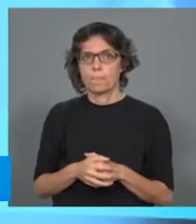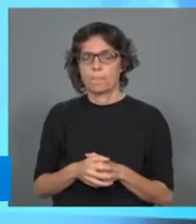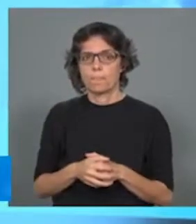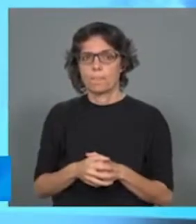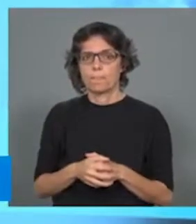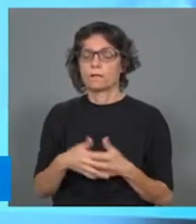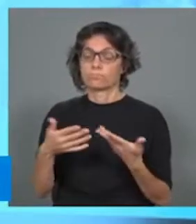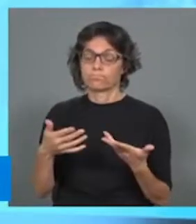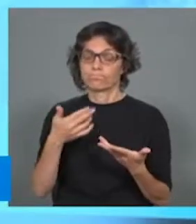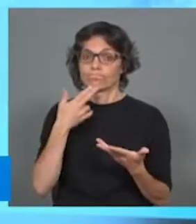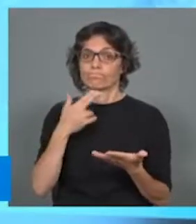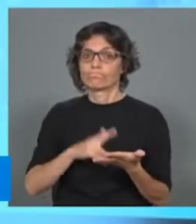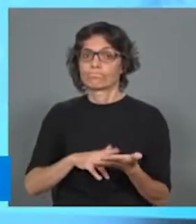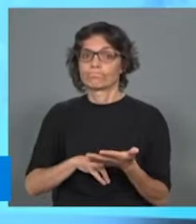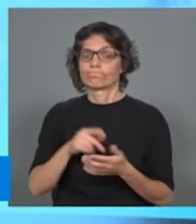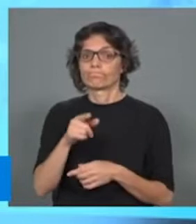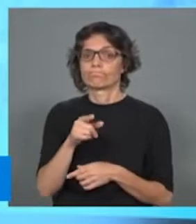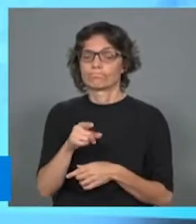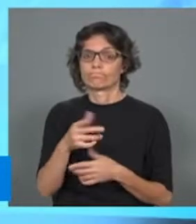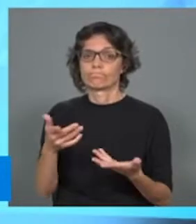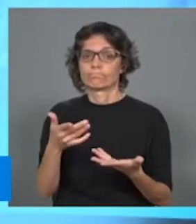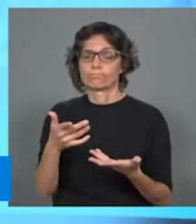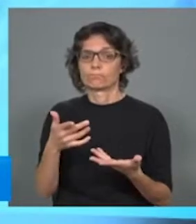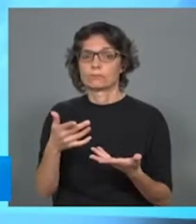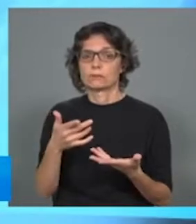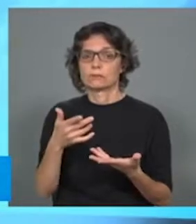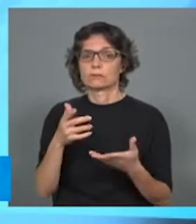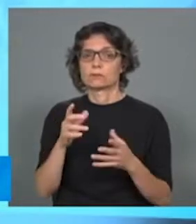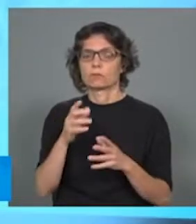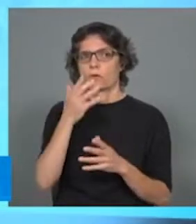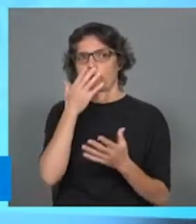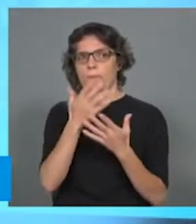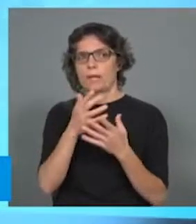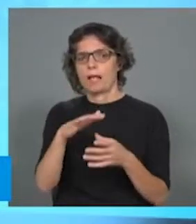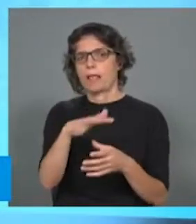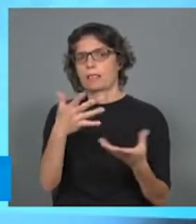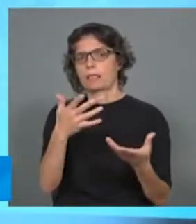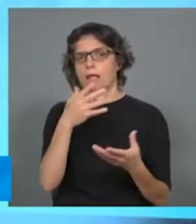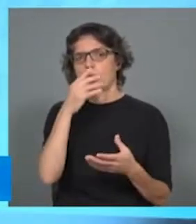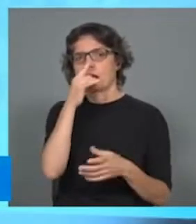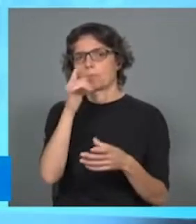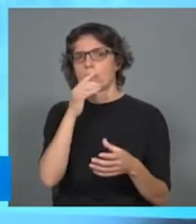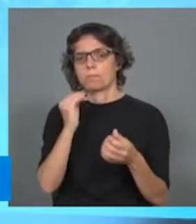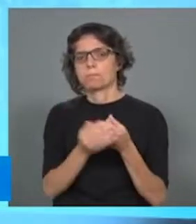Pois realmente é uma... no âmbito dos idosos, a questão da solidão é uma das mais